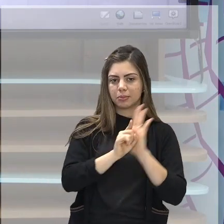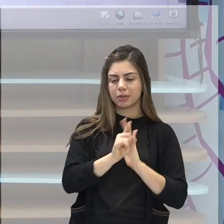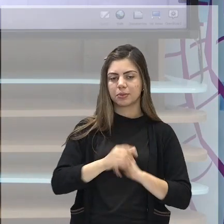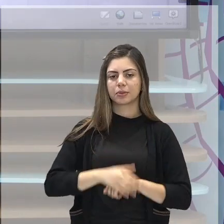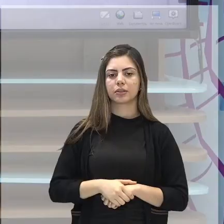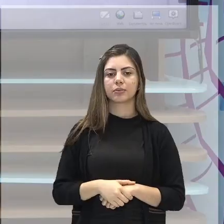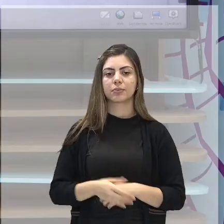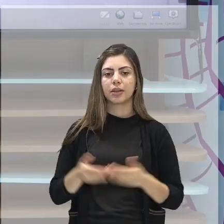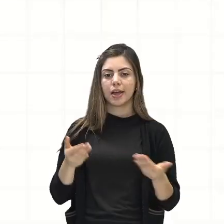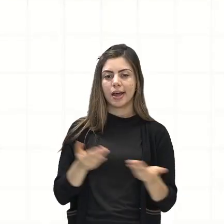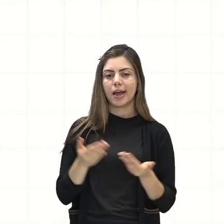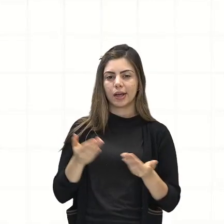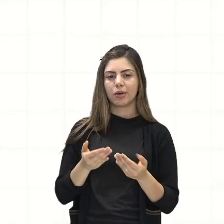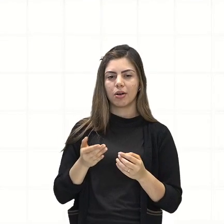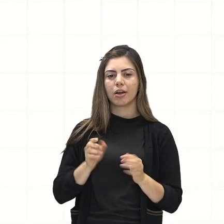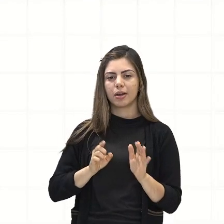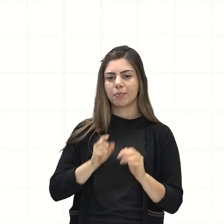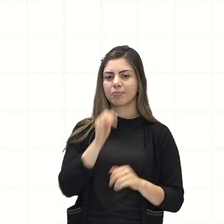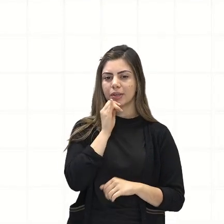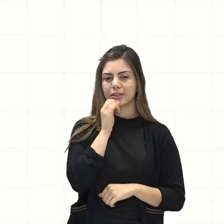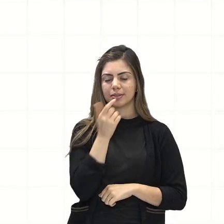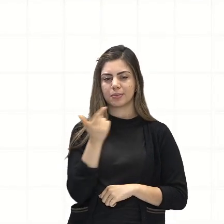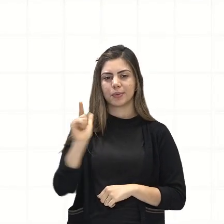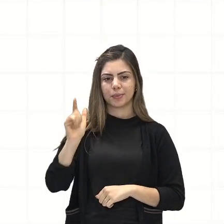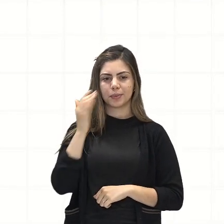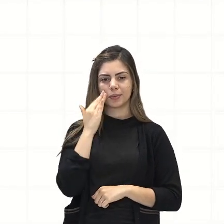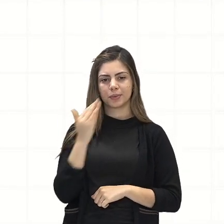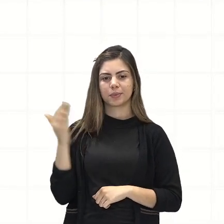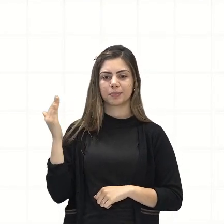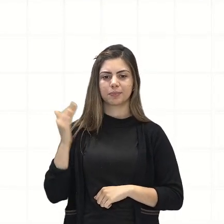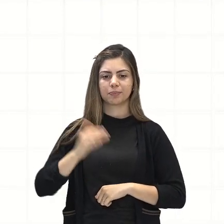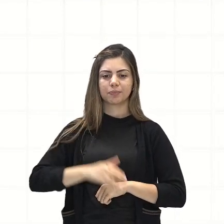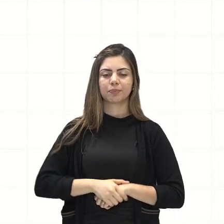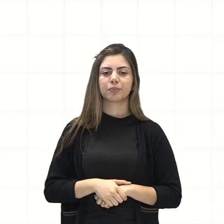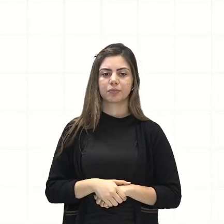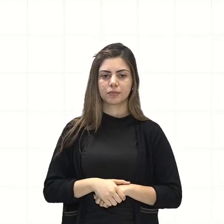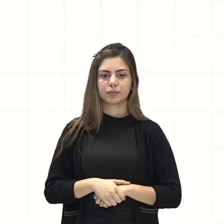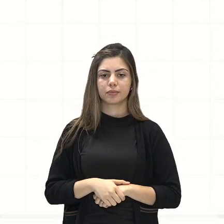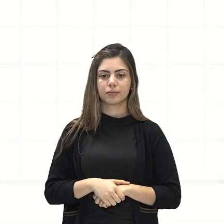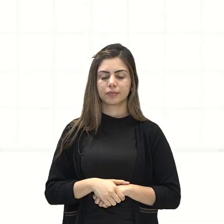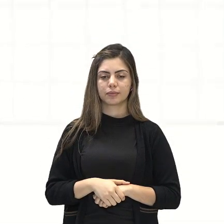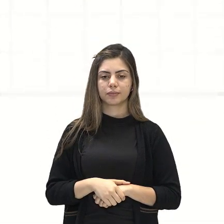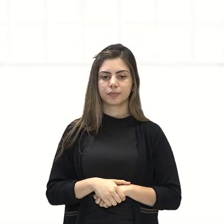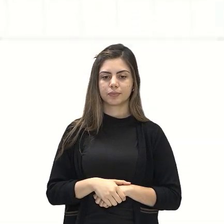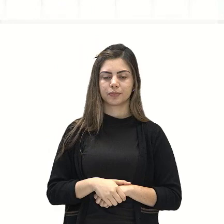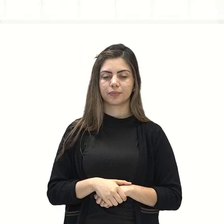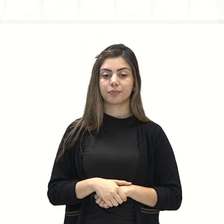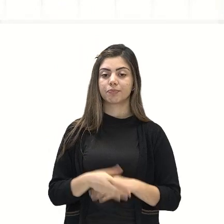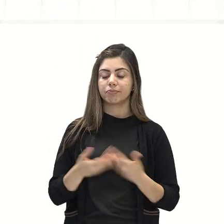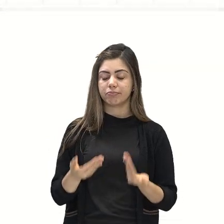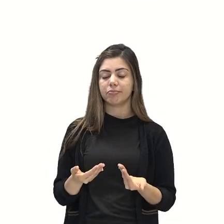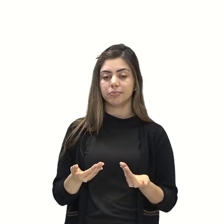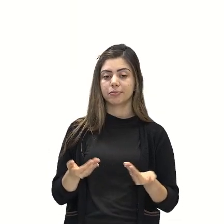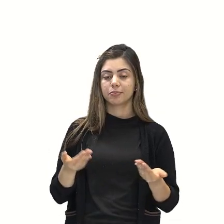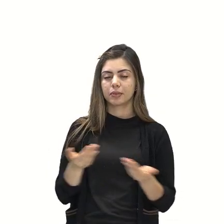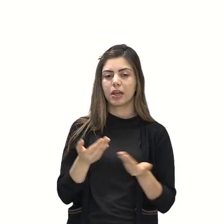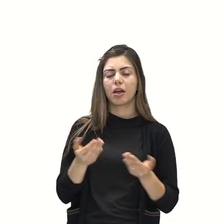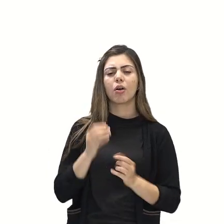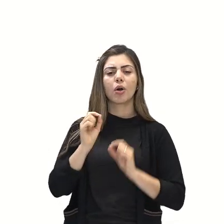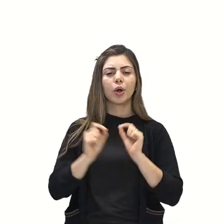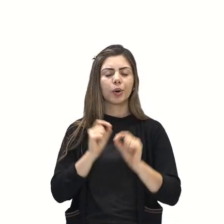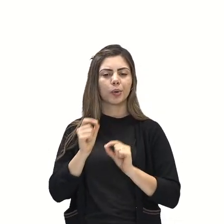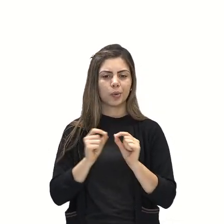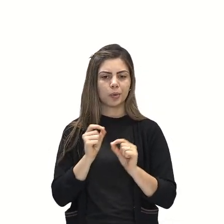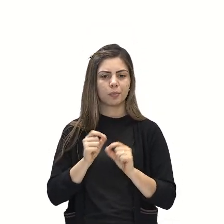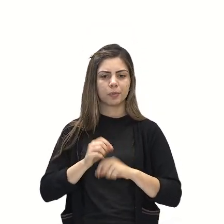Vamos prosseguir com mais exemplo. Exemplo 2. No exemplo 2, eu quero agora o cálculo,